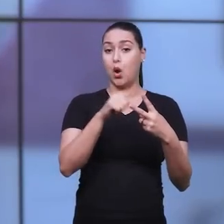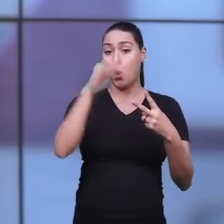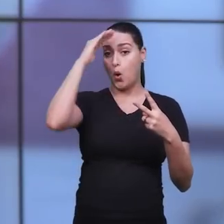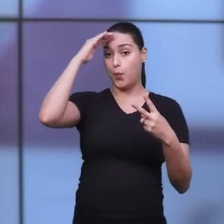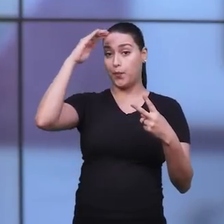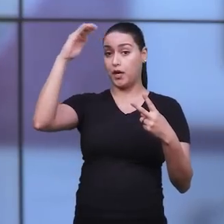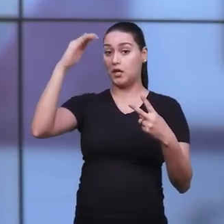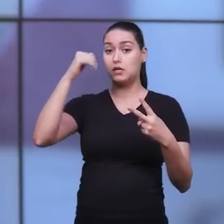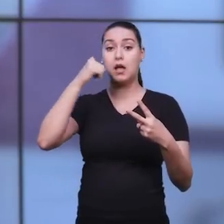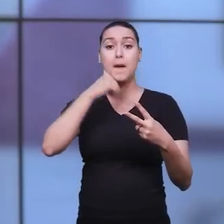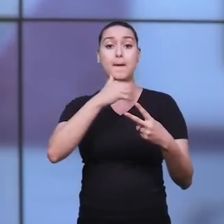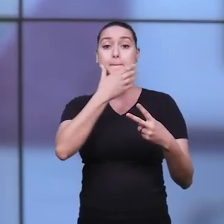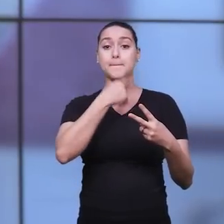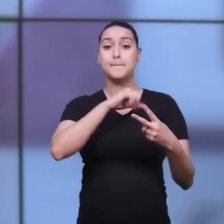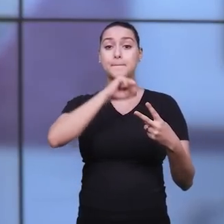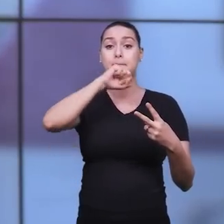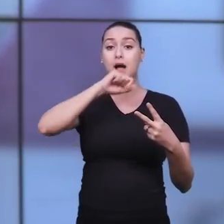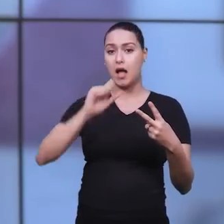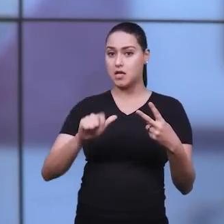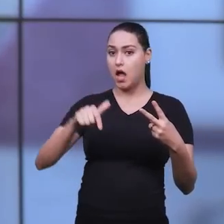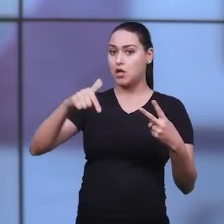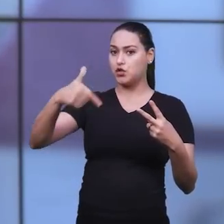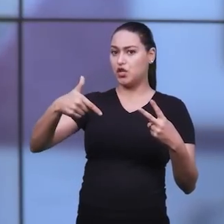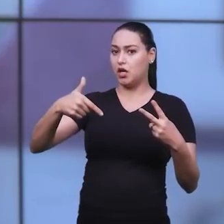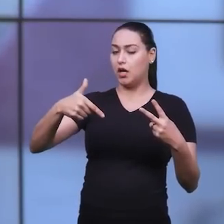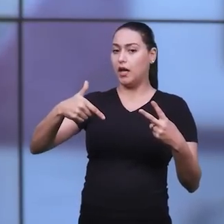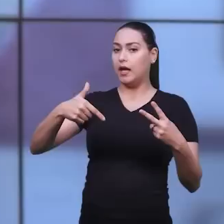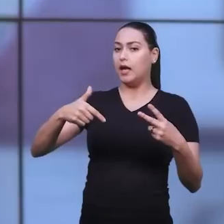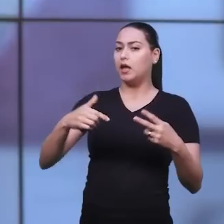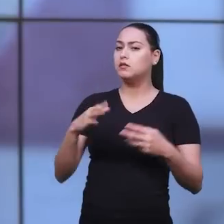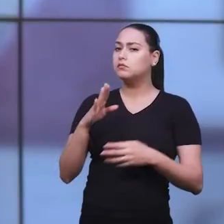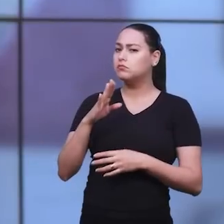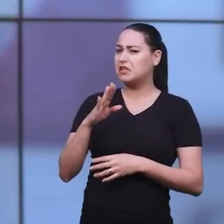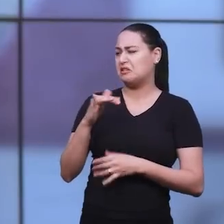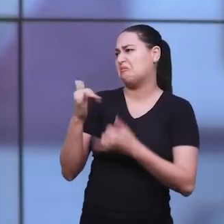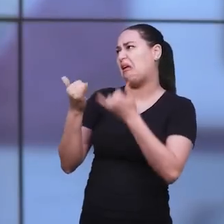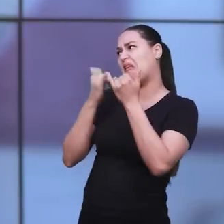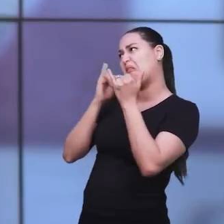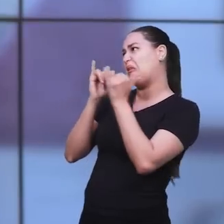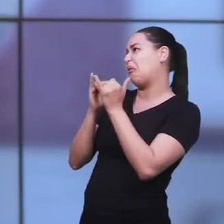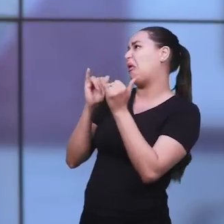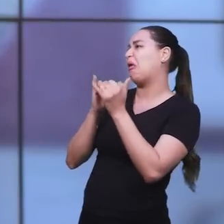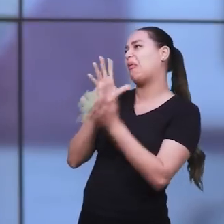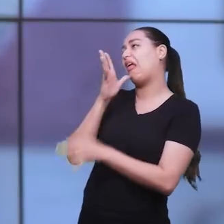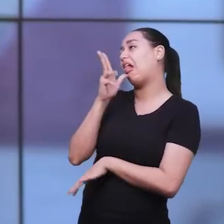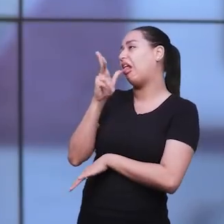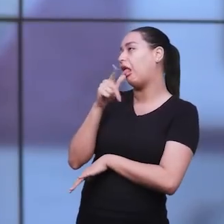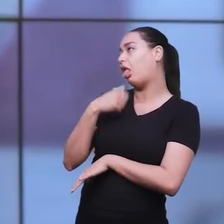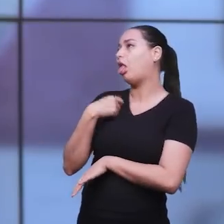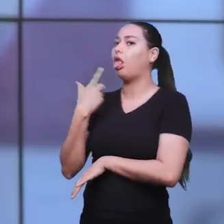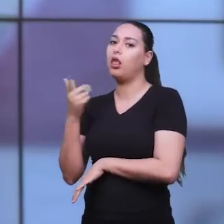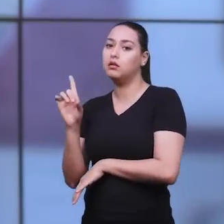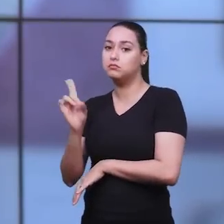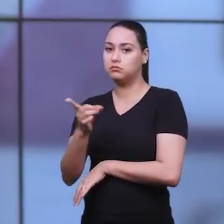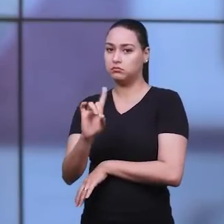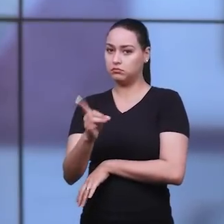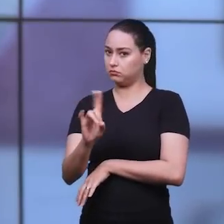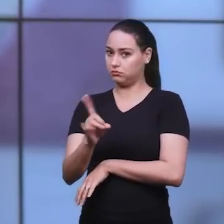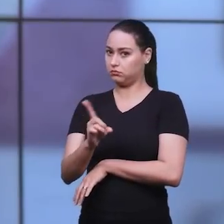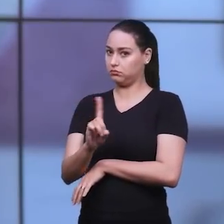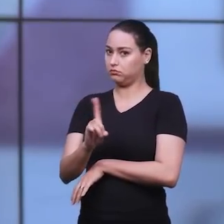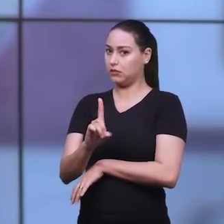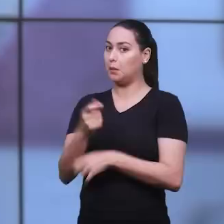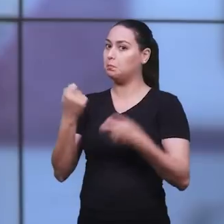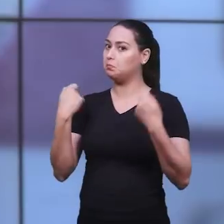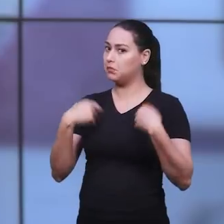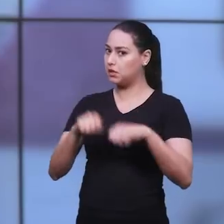A primeira é que obedecer aos pais é agir sem desafiar, sem desculpa e sem demora. Mesmo